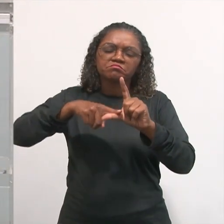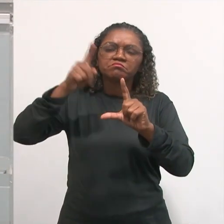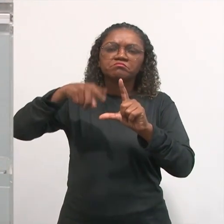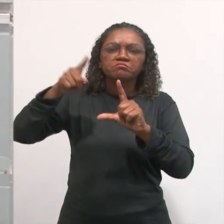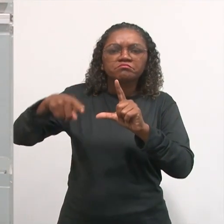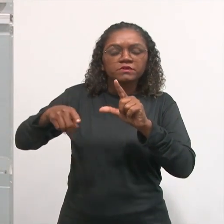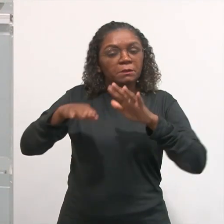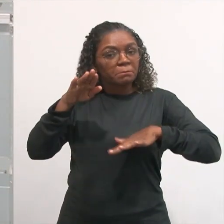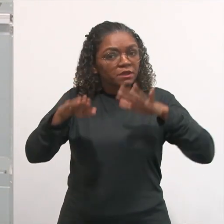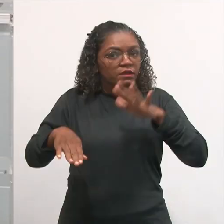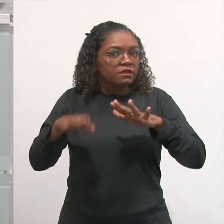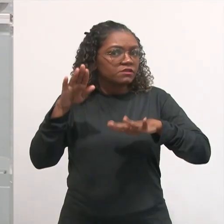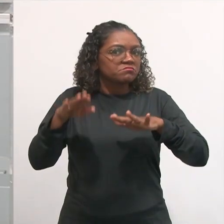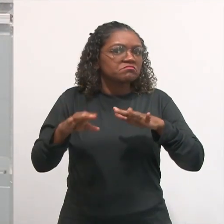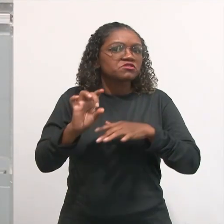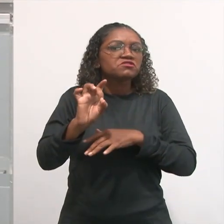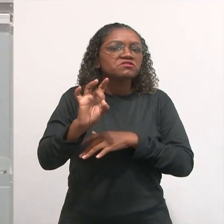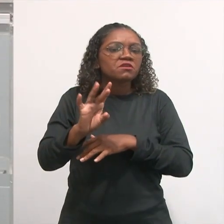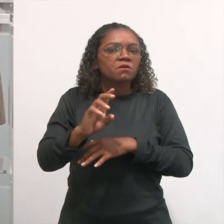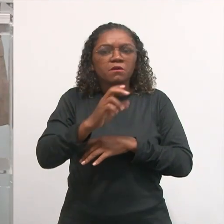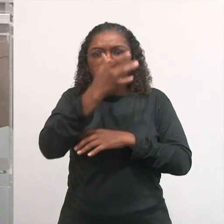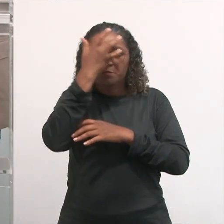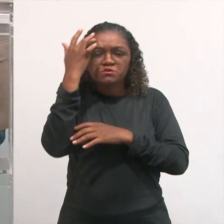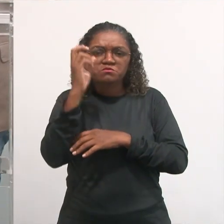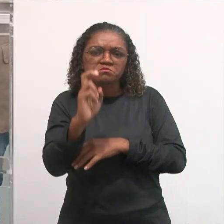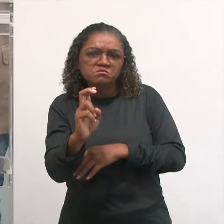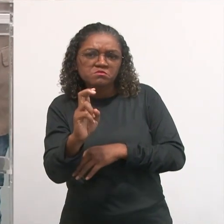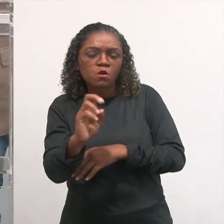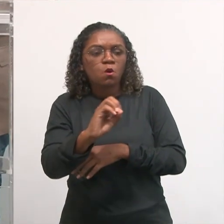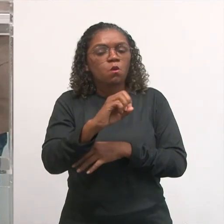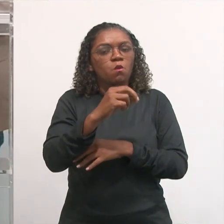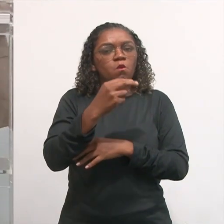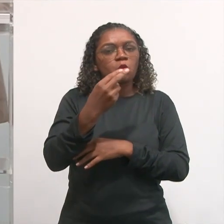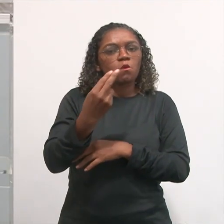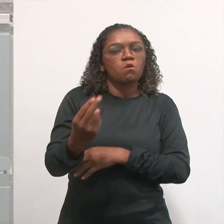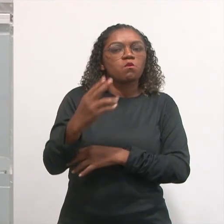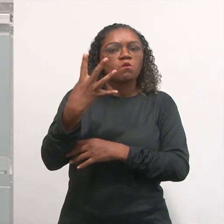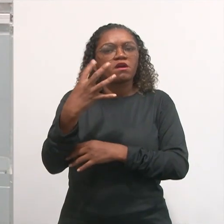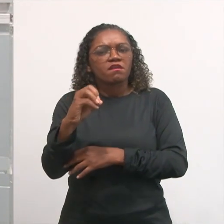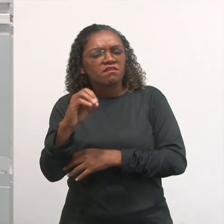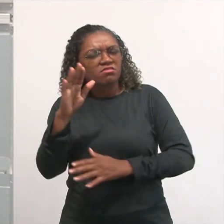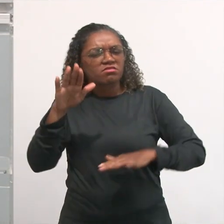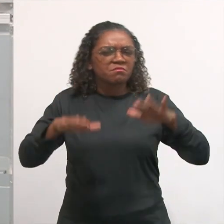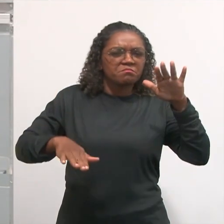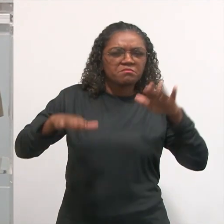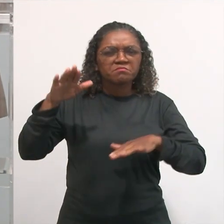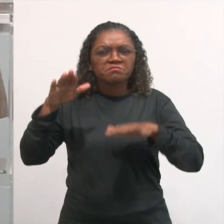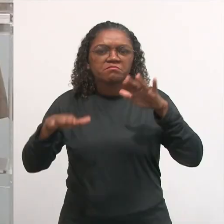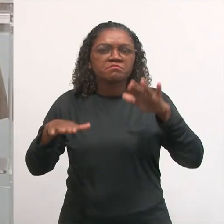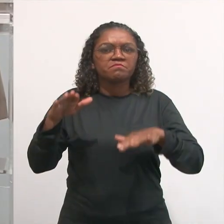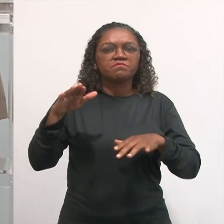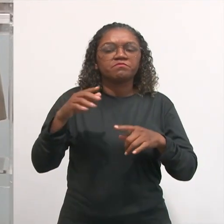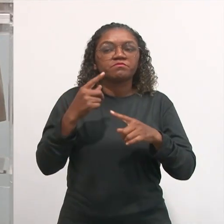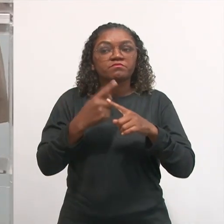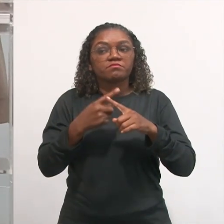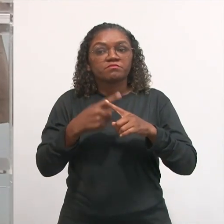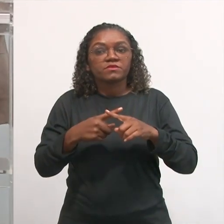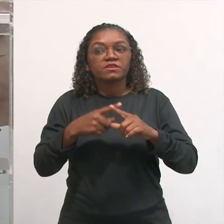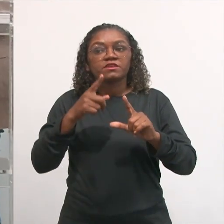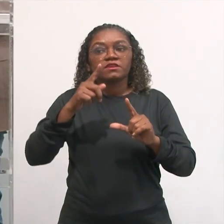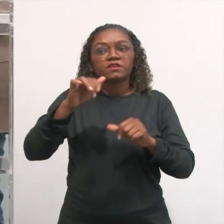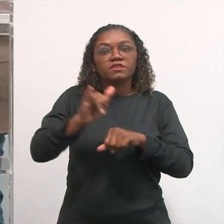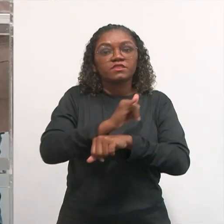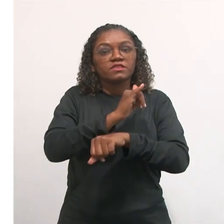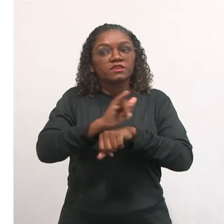entrevistar talvez 4 ou 5, ou talvez só uns 30 ou 40, depende muito, tá bom? Depende da sua